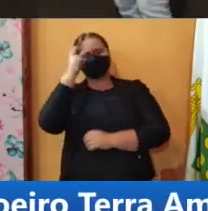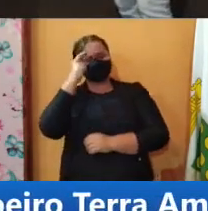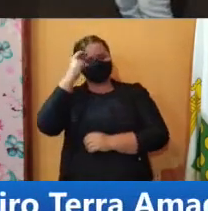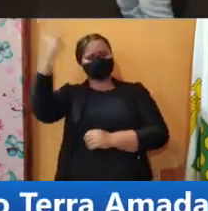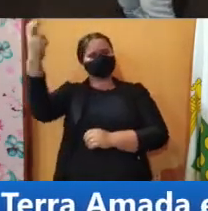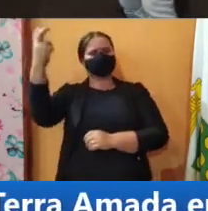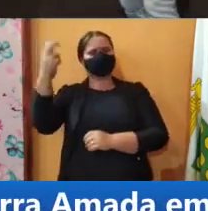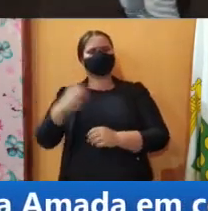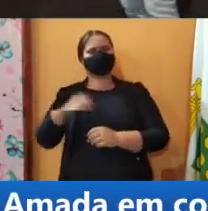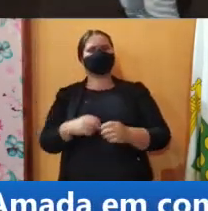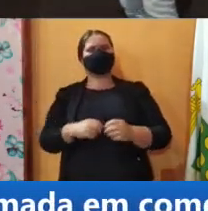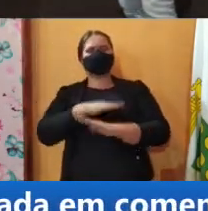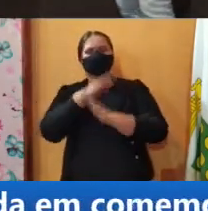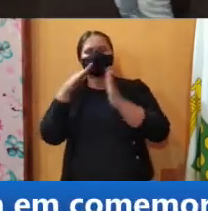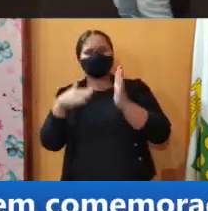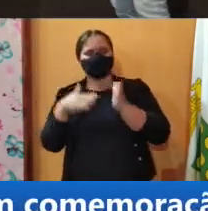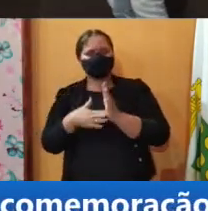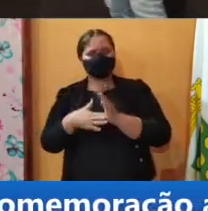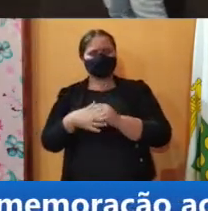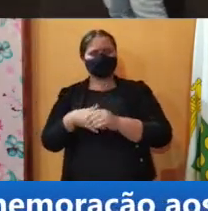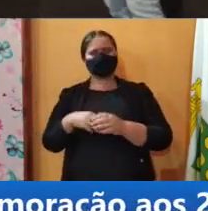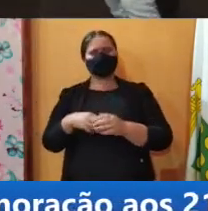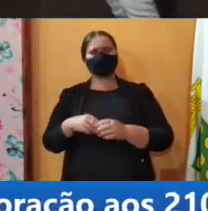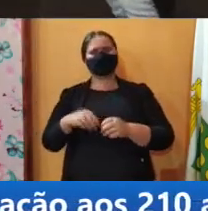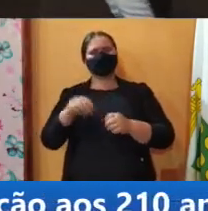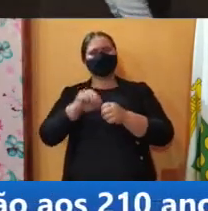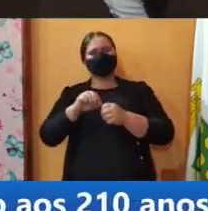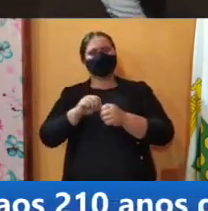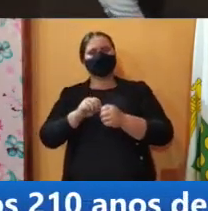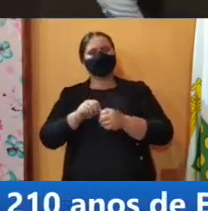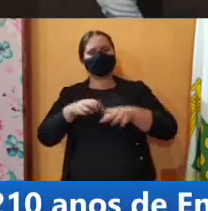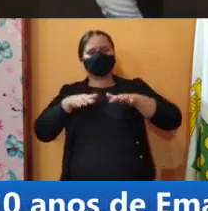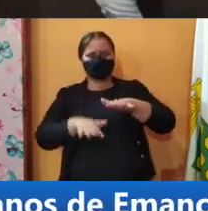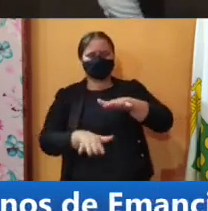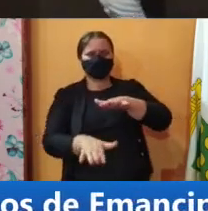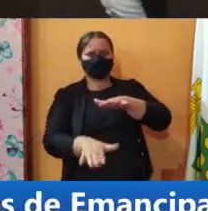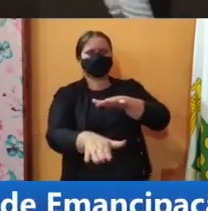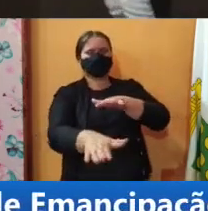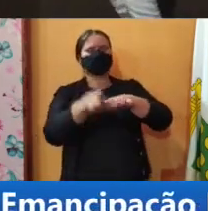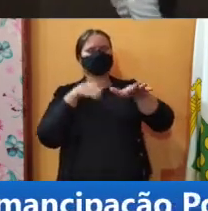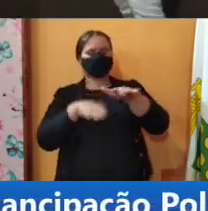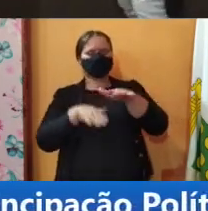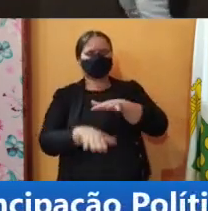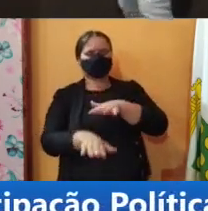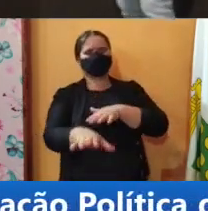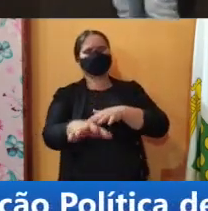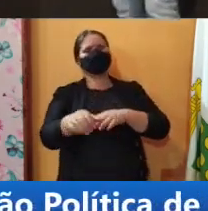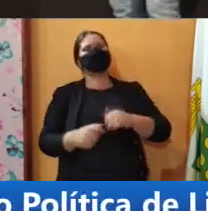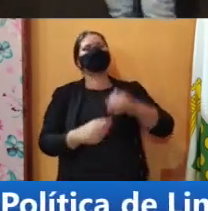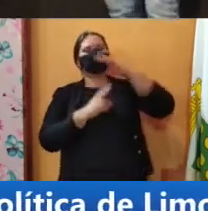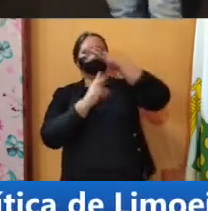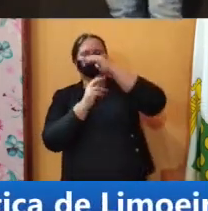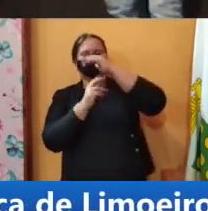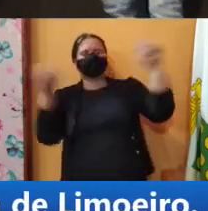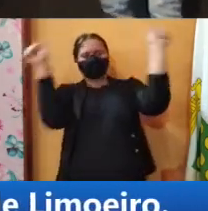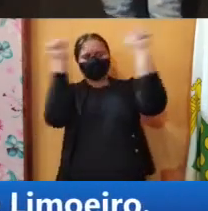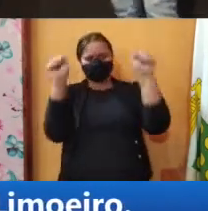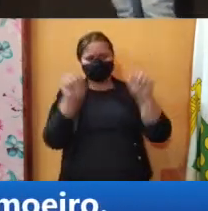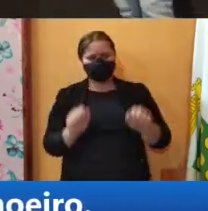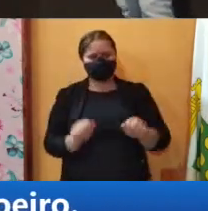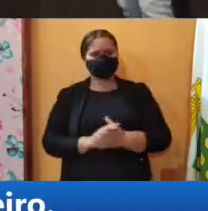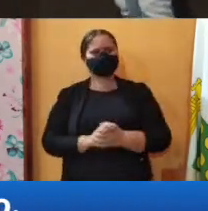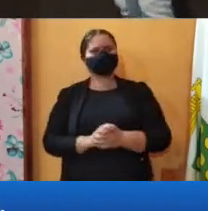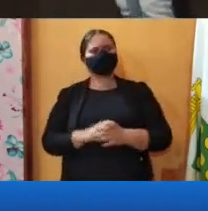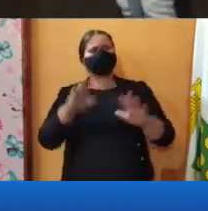com todas as... O mundo da costura em todas as feiras de arte, né, Fernando? Em